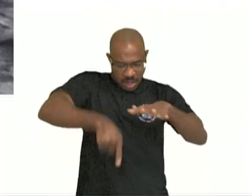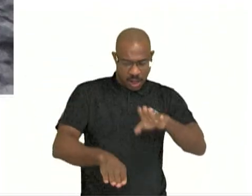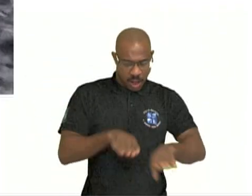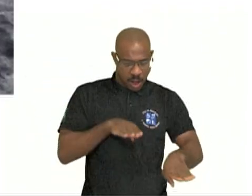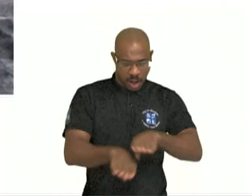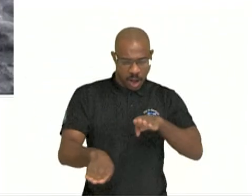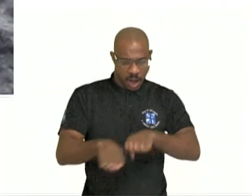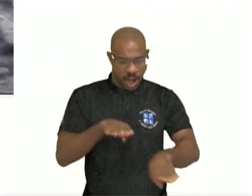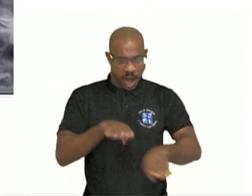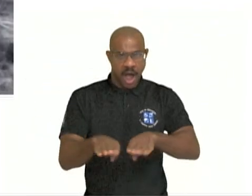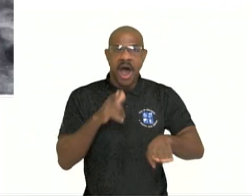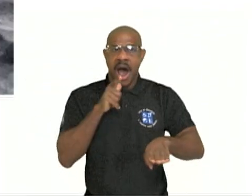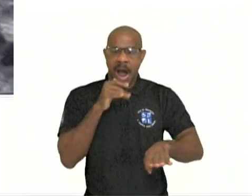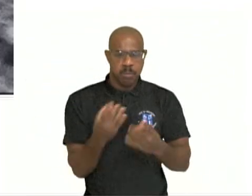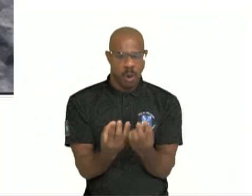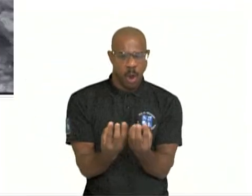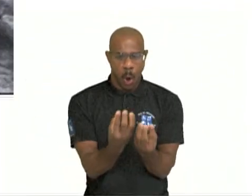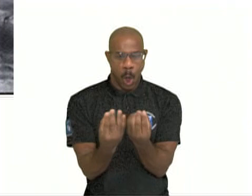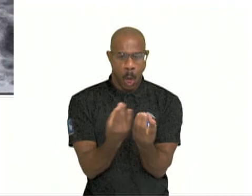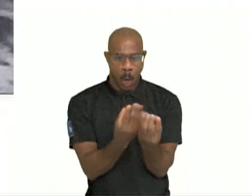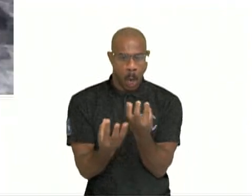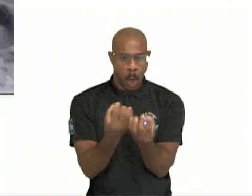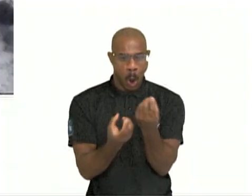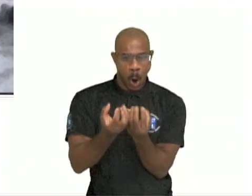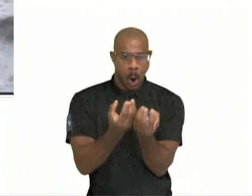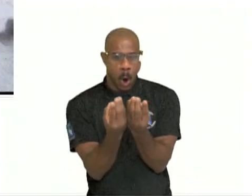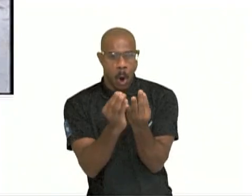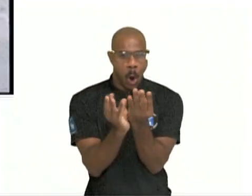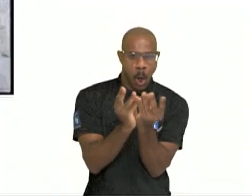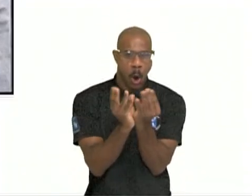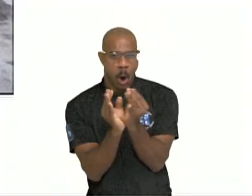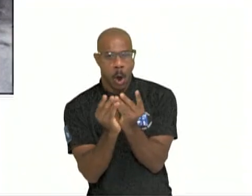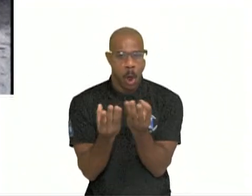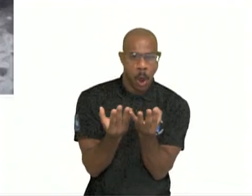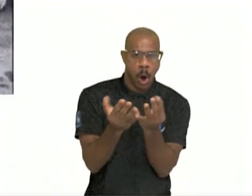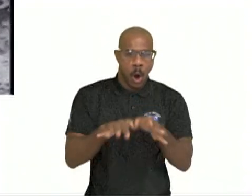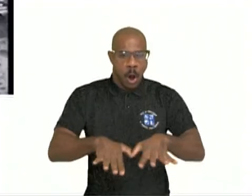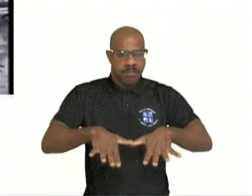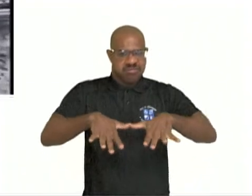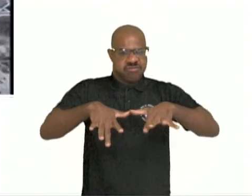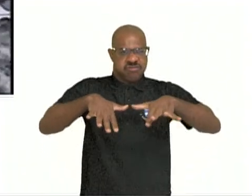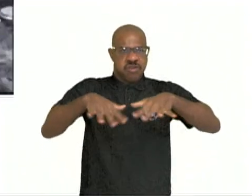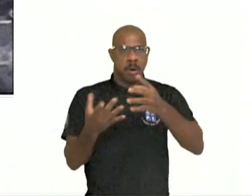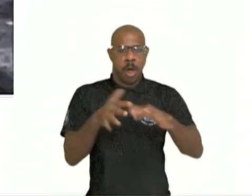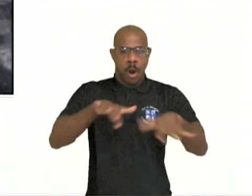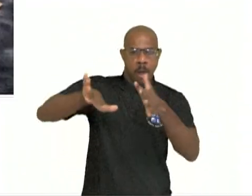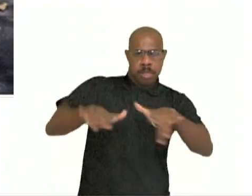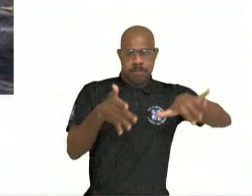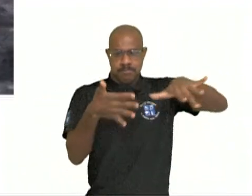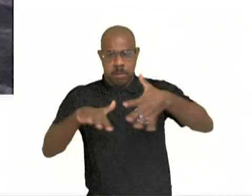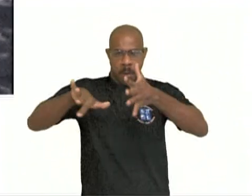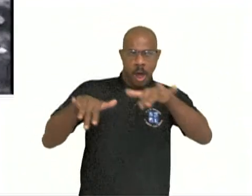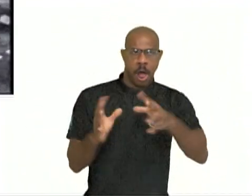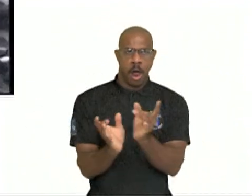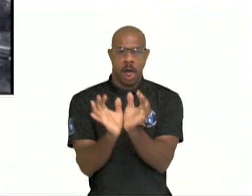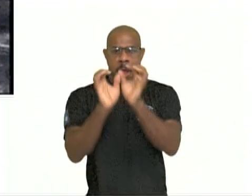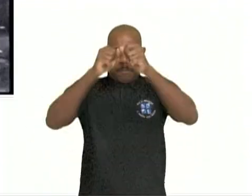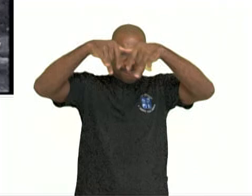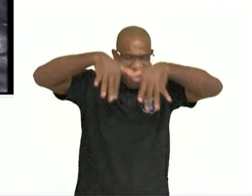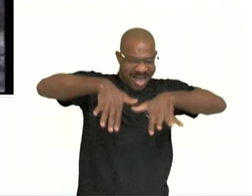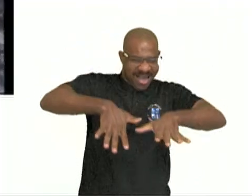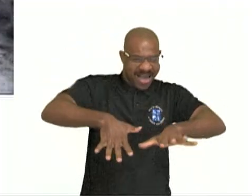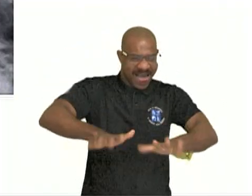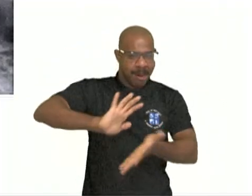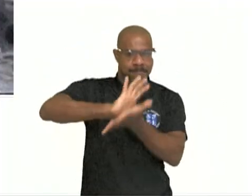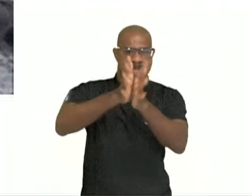de água muito grande, quando elas chegam na praia, né? E aí acabam atingindo ali toda a parte litorânea, como a imagem aqui mostra para